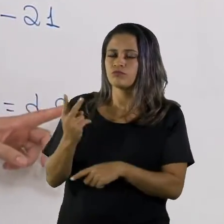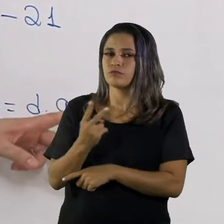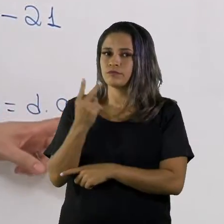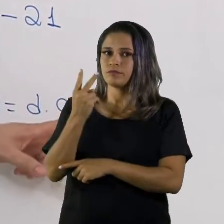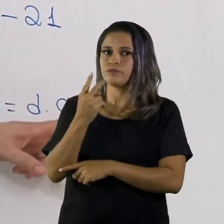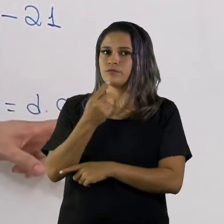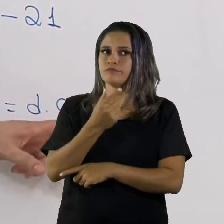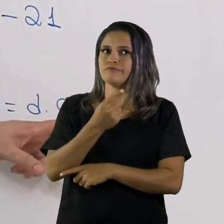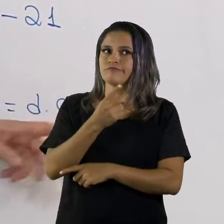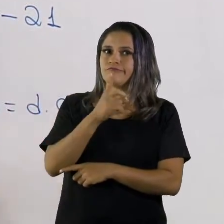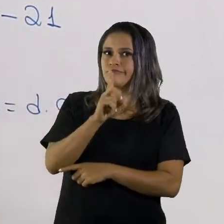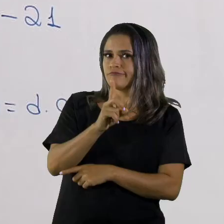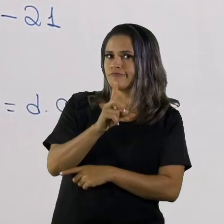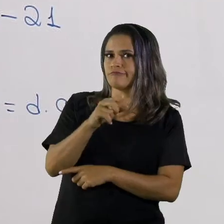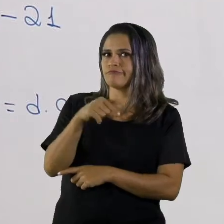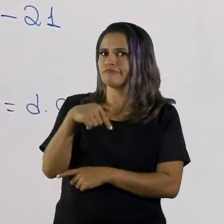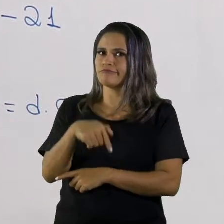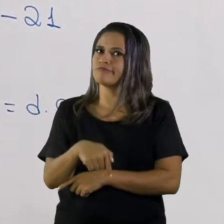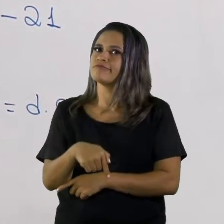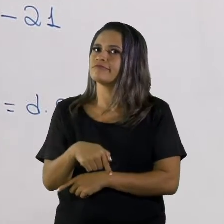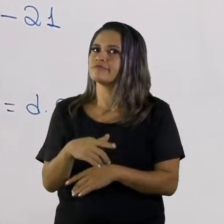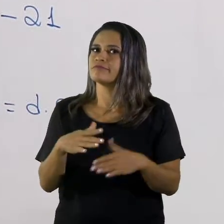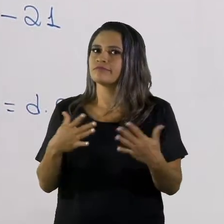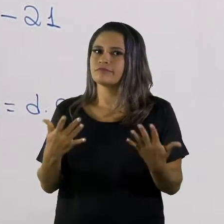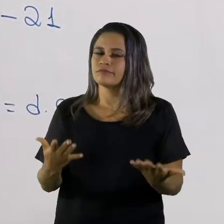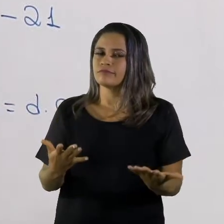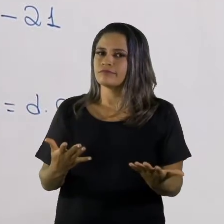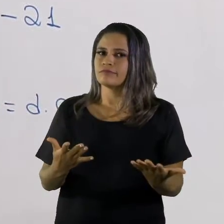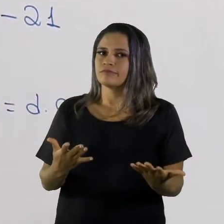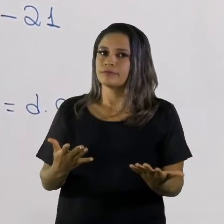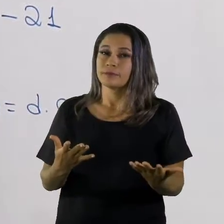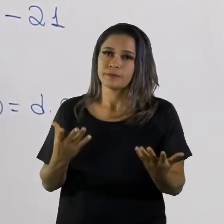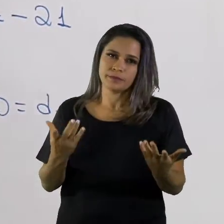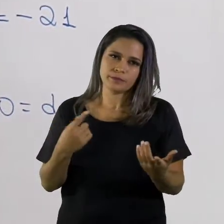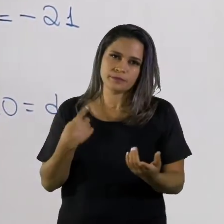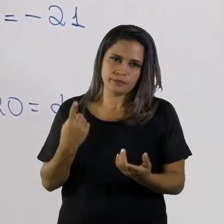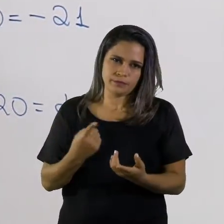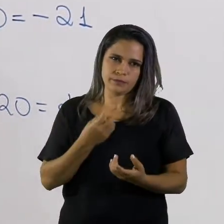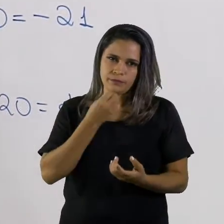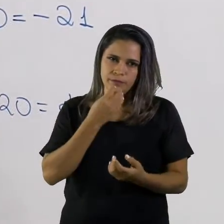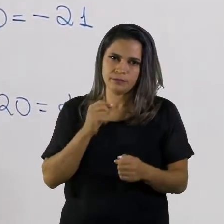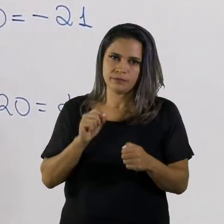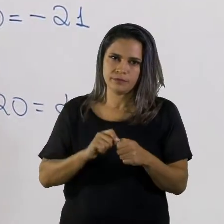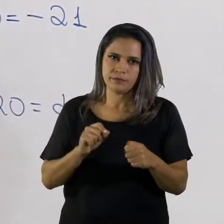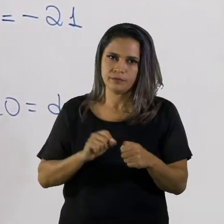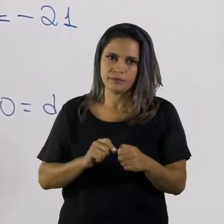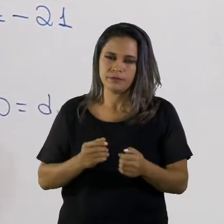D e Q? Bom, nós poderíamos fazer...